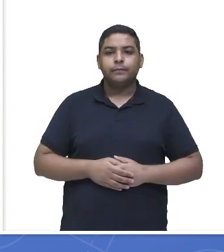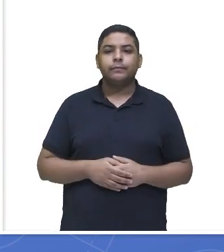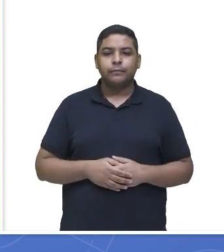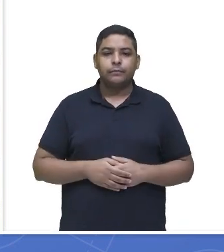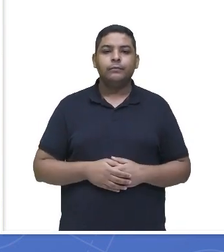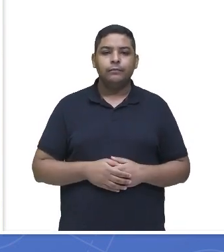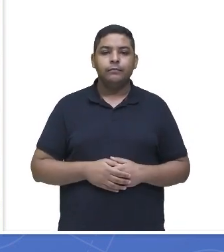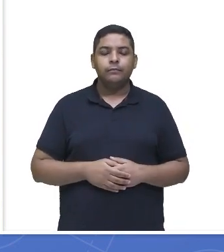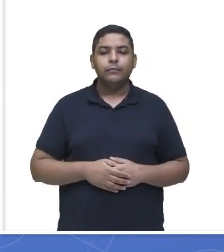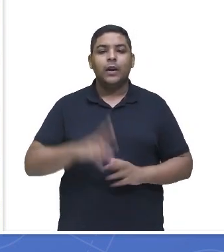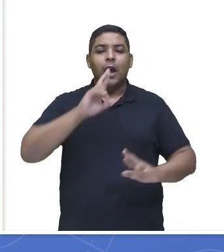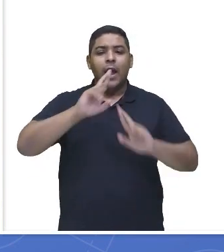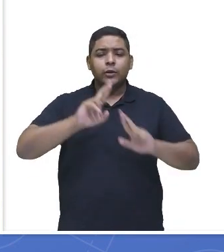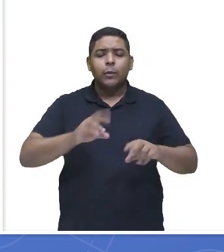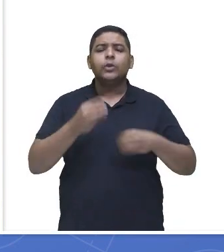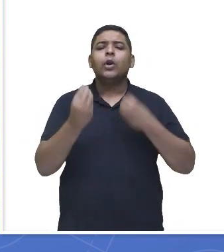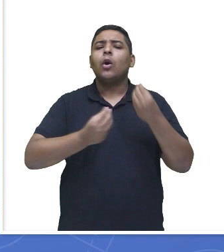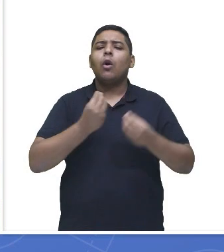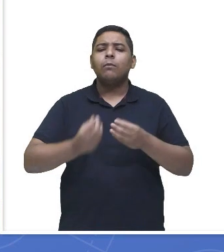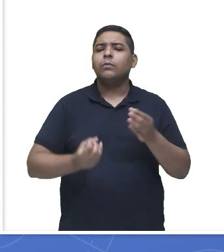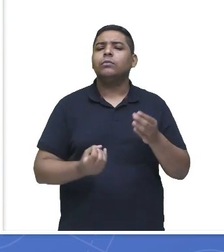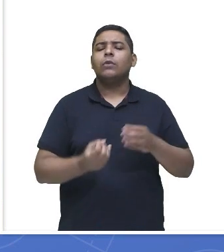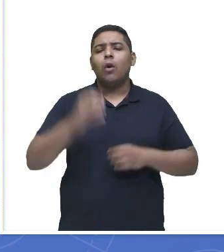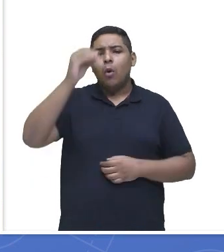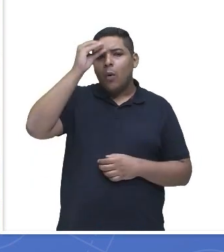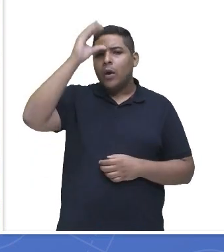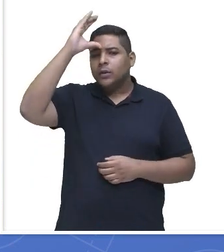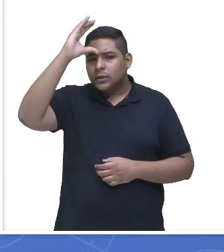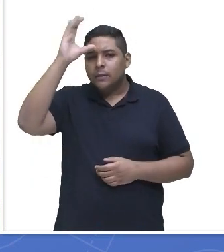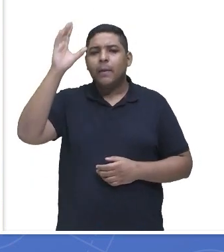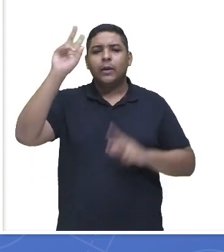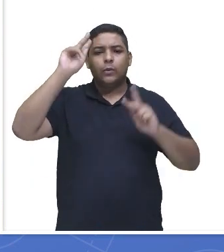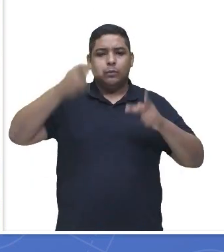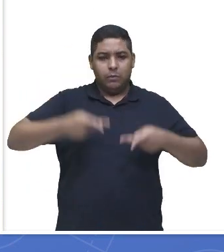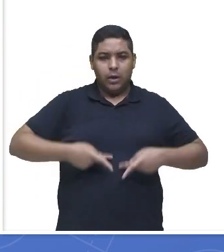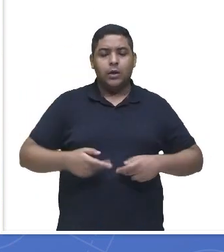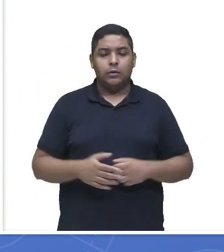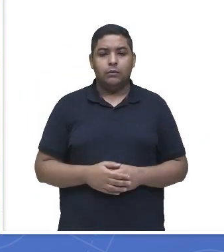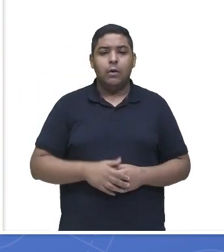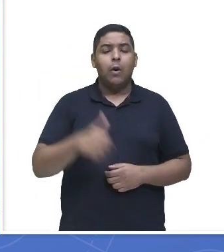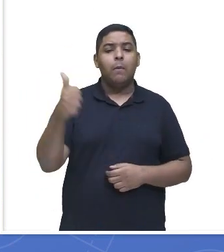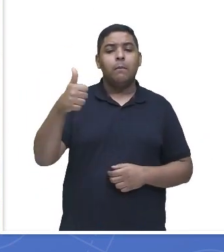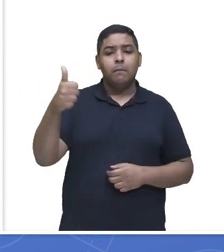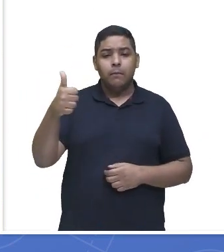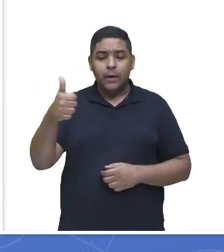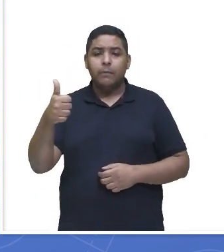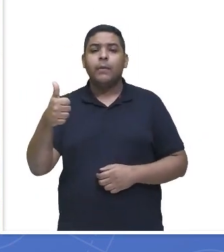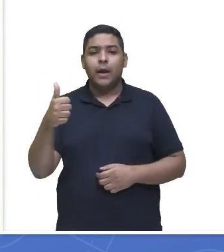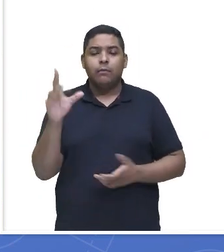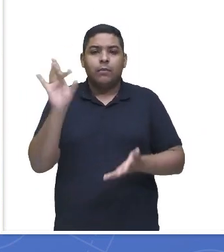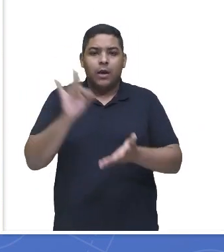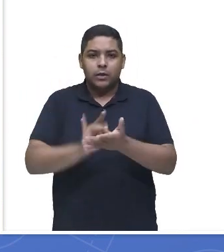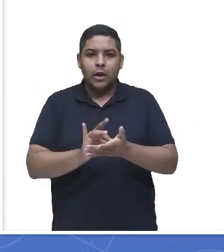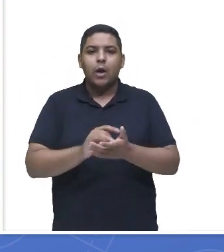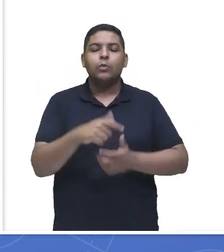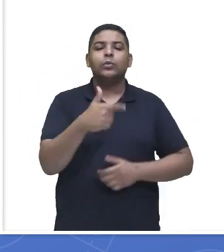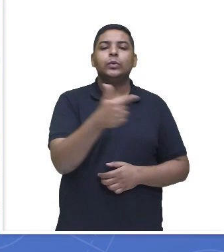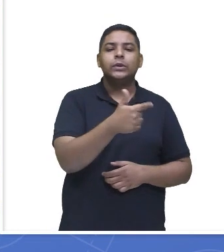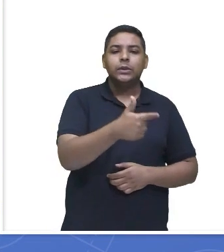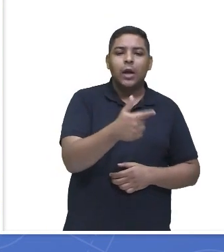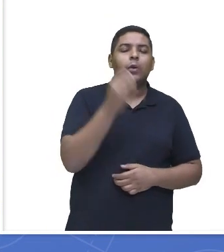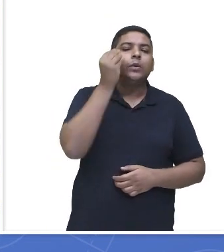conhecimento humano. O primeiro associado à razão e o segundo baseado na experiência.